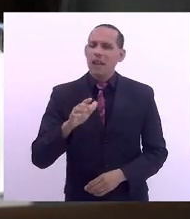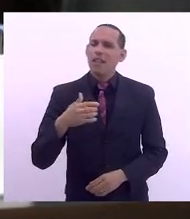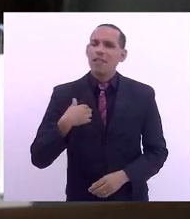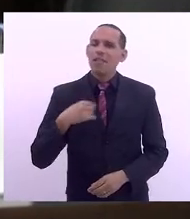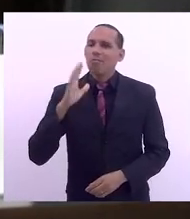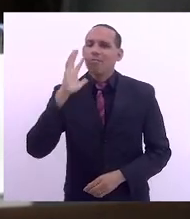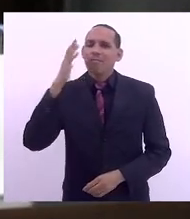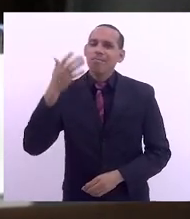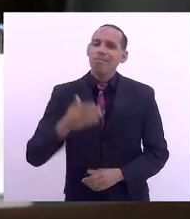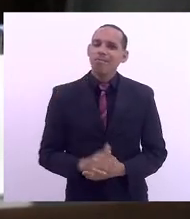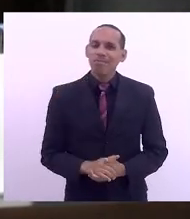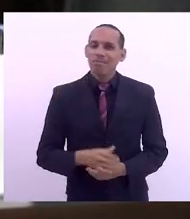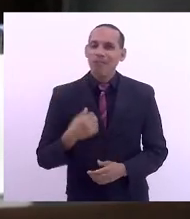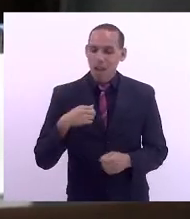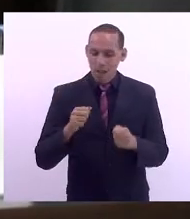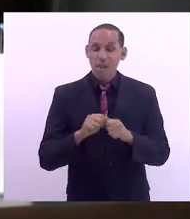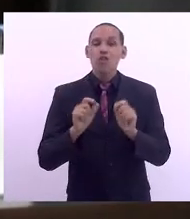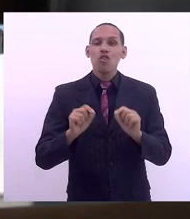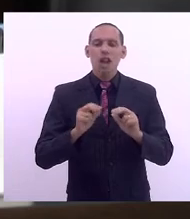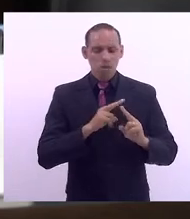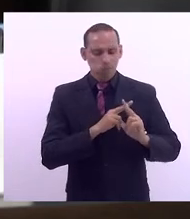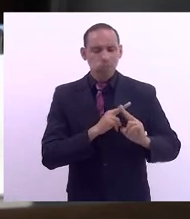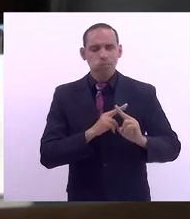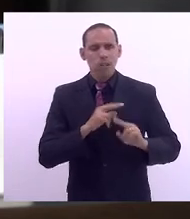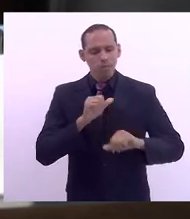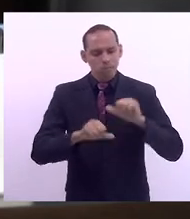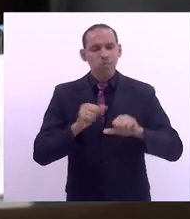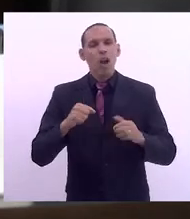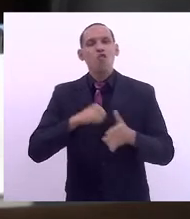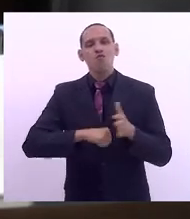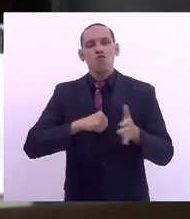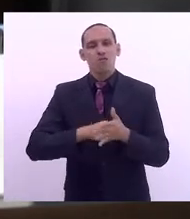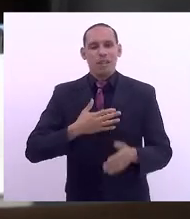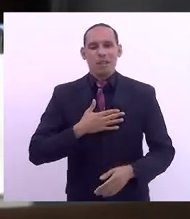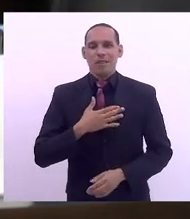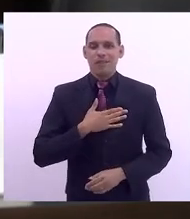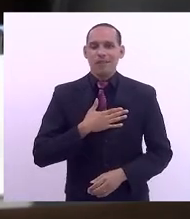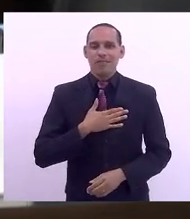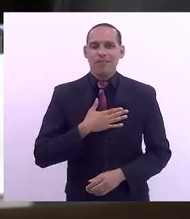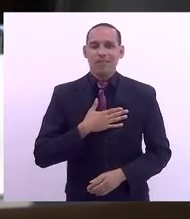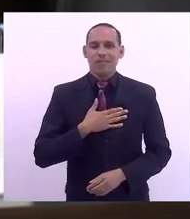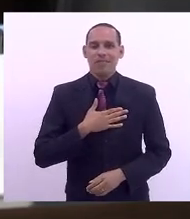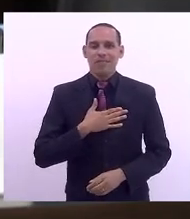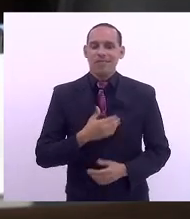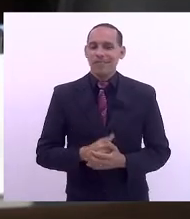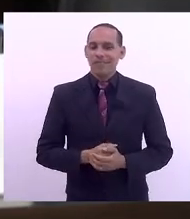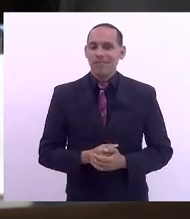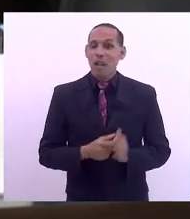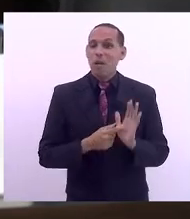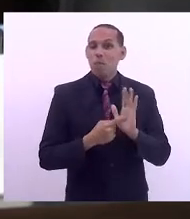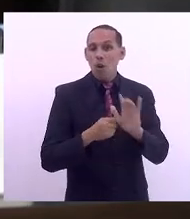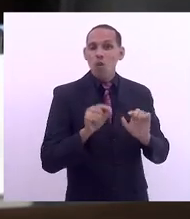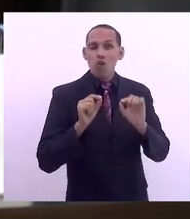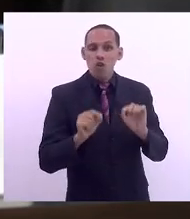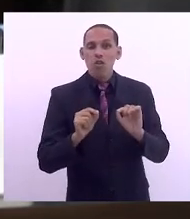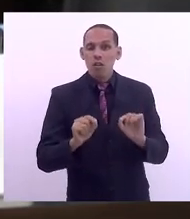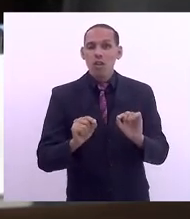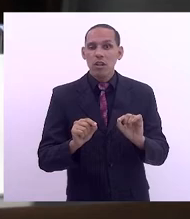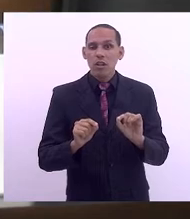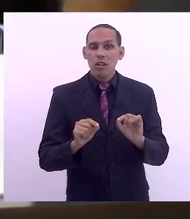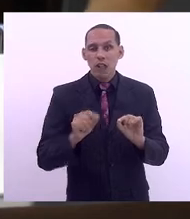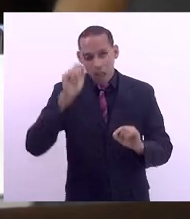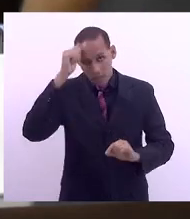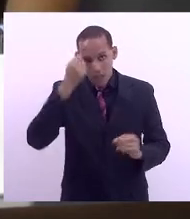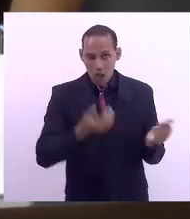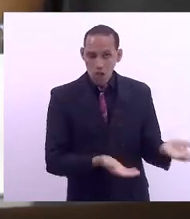resolvi fazer do luto a minha luta. E mostrando que o jovem negro é para